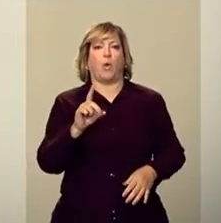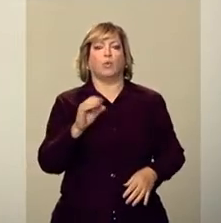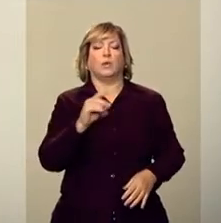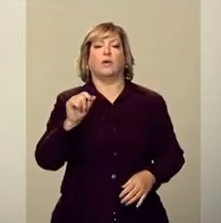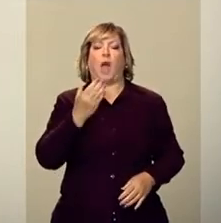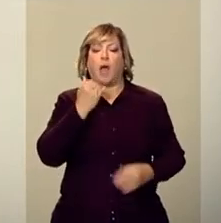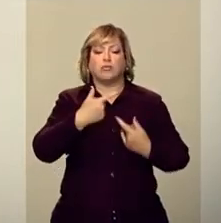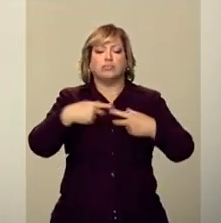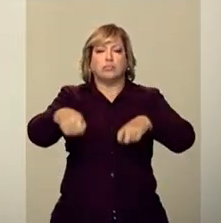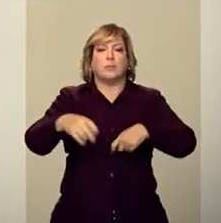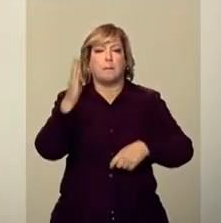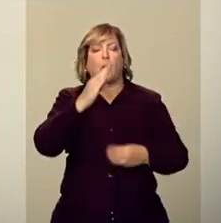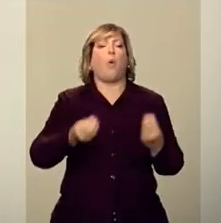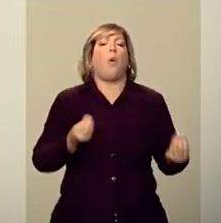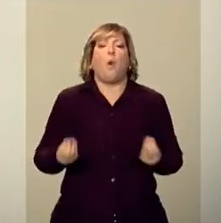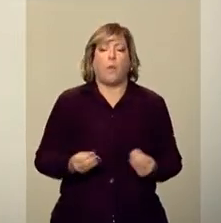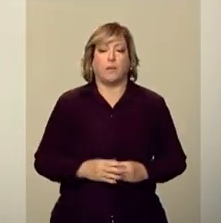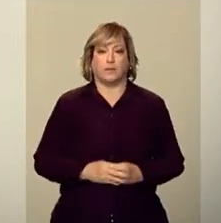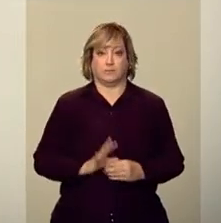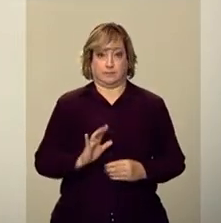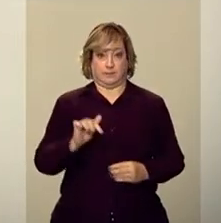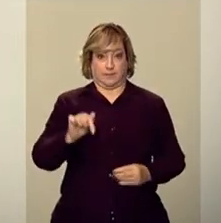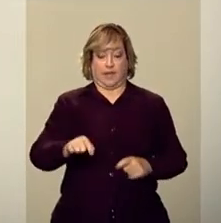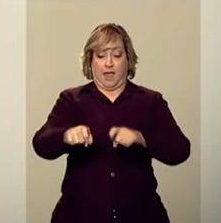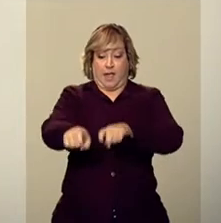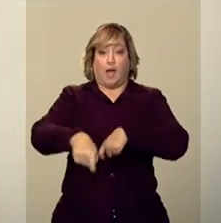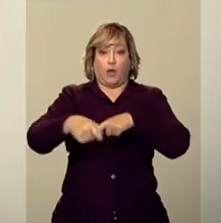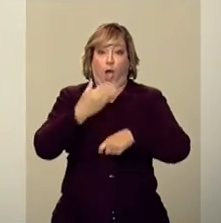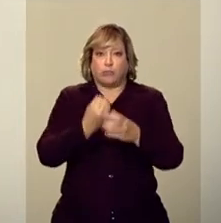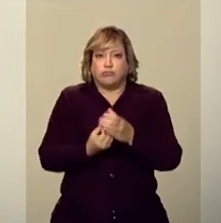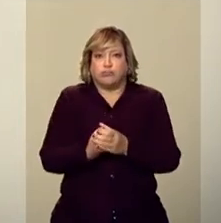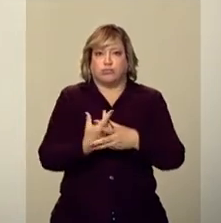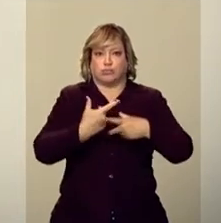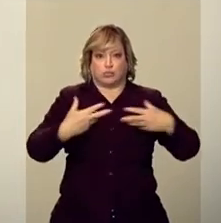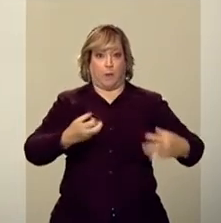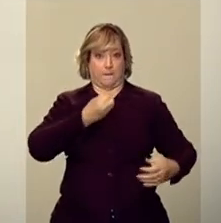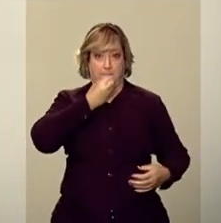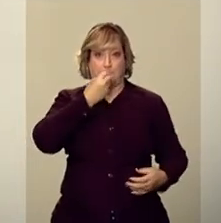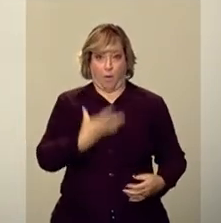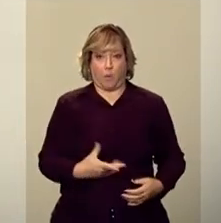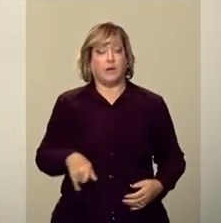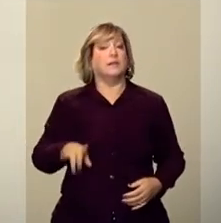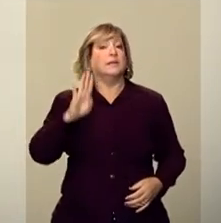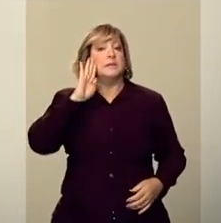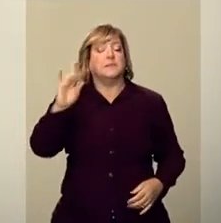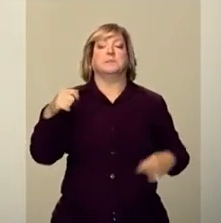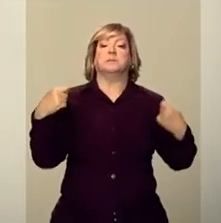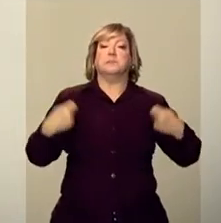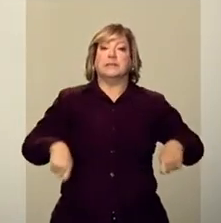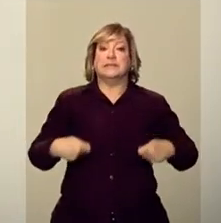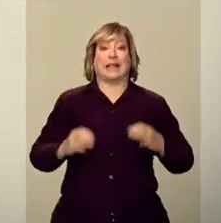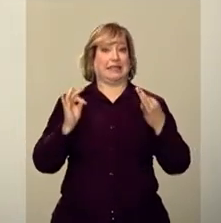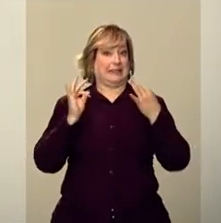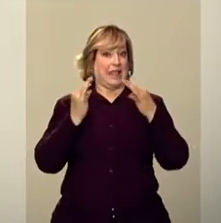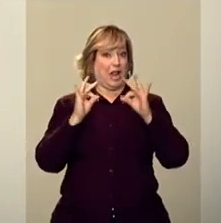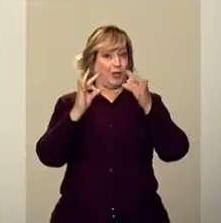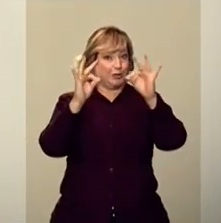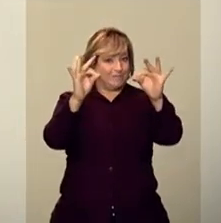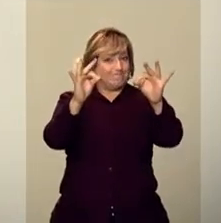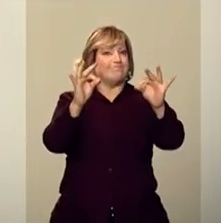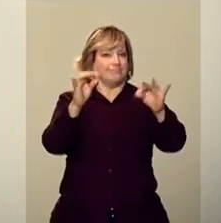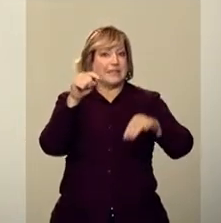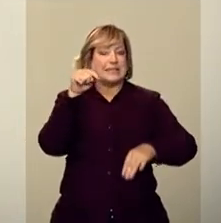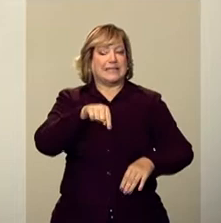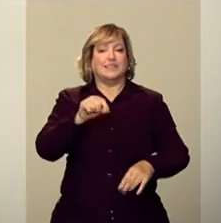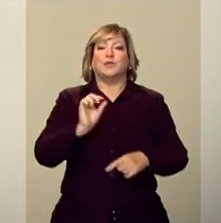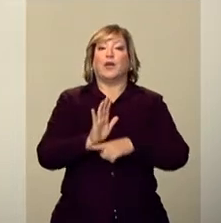como vai ser isso olha Luciano uma agricultura produtiva e eficiente depende sempre de tecnologia isso significa